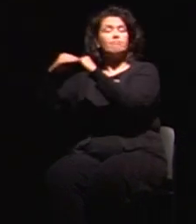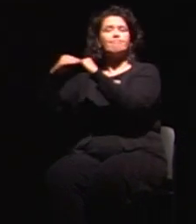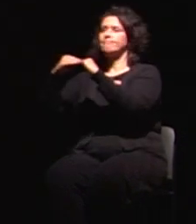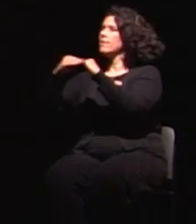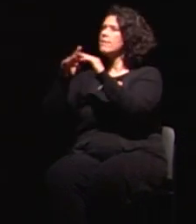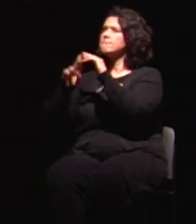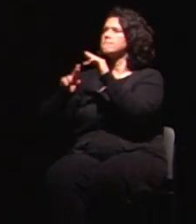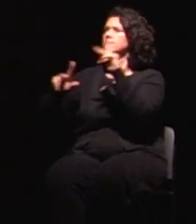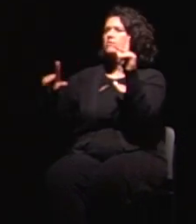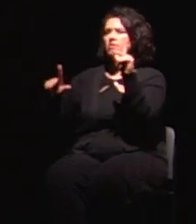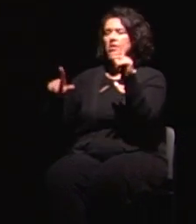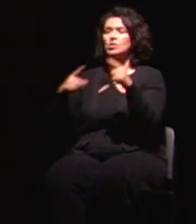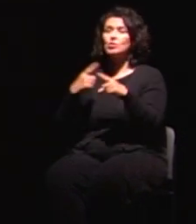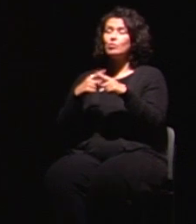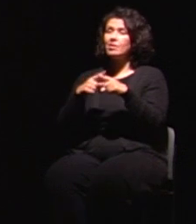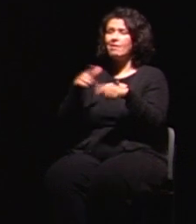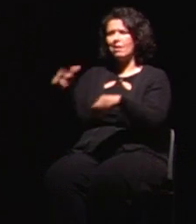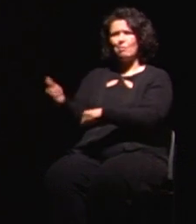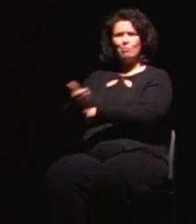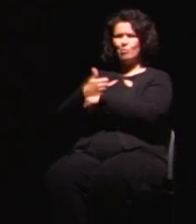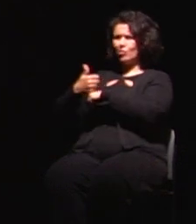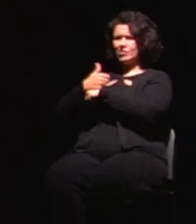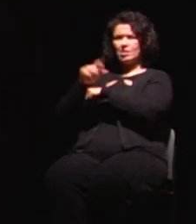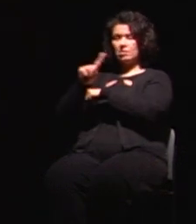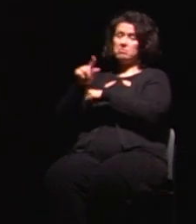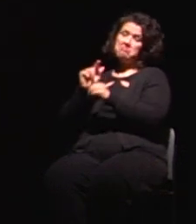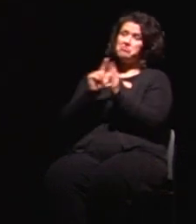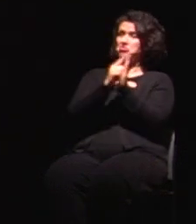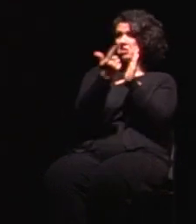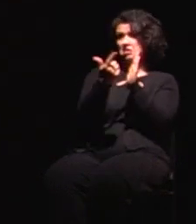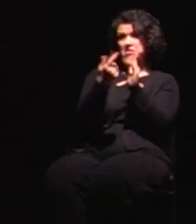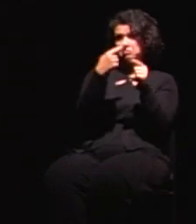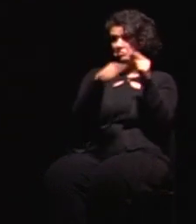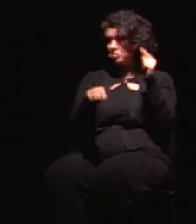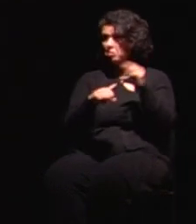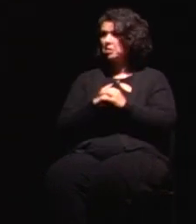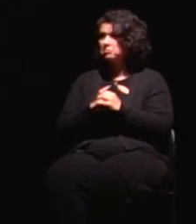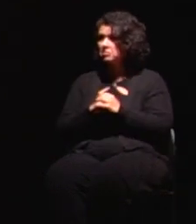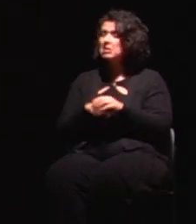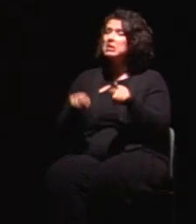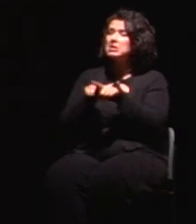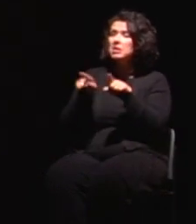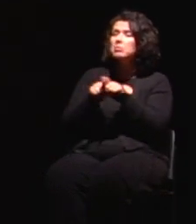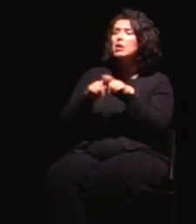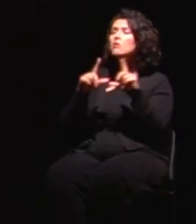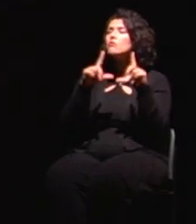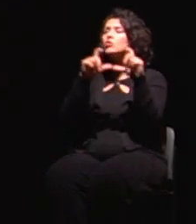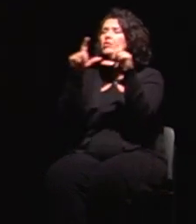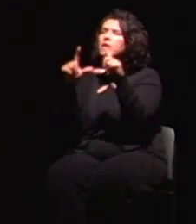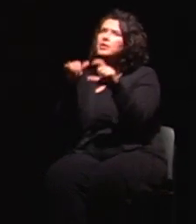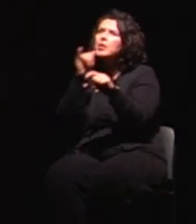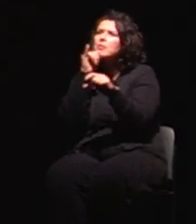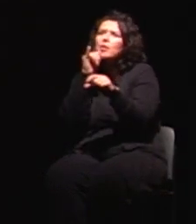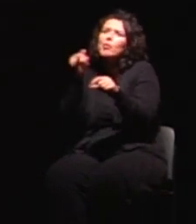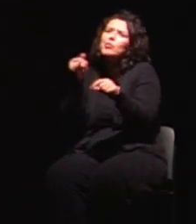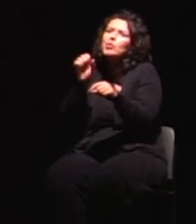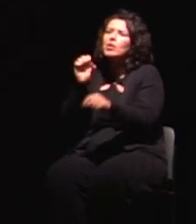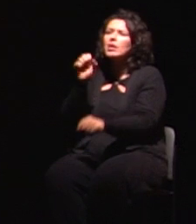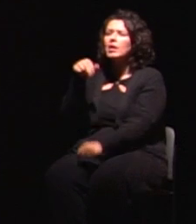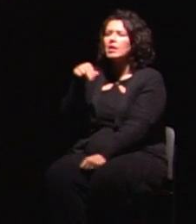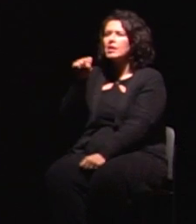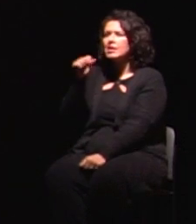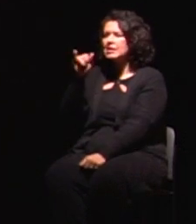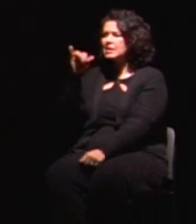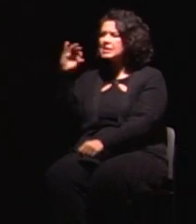fotógrafa profissional, porque ela não era uma fotógrafa de jornalismo, ela não era uma fotógrafa de ensaios, né, dedicada